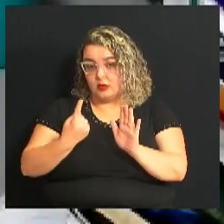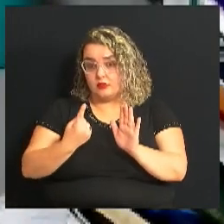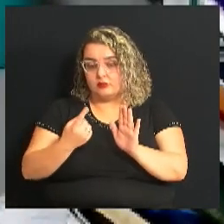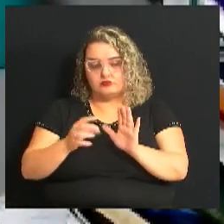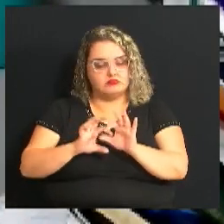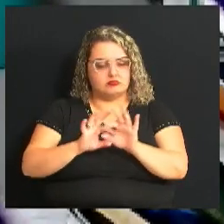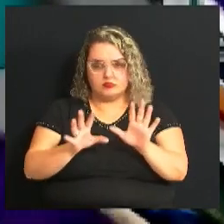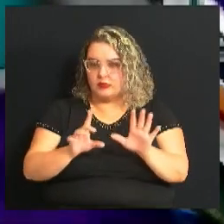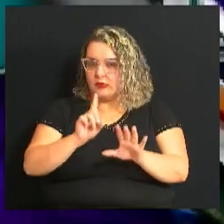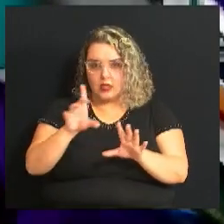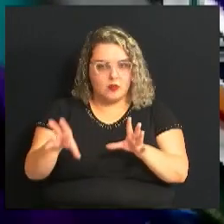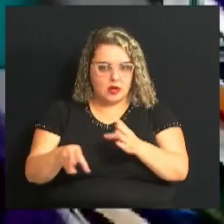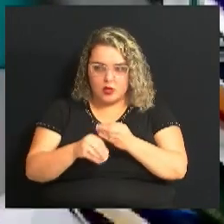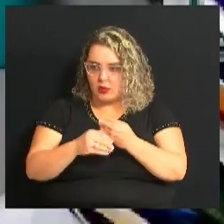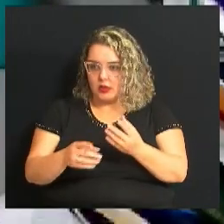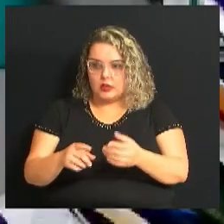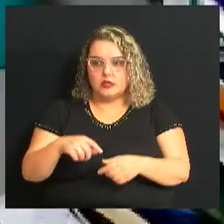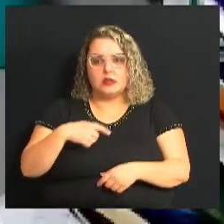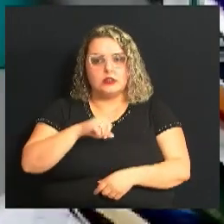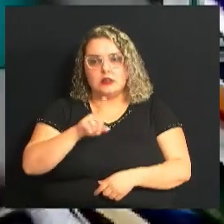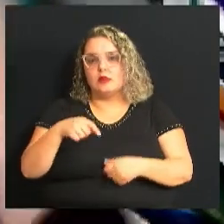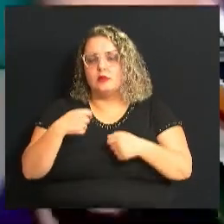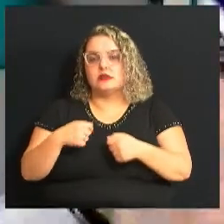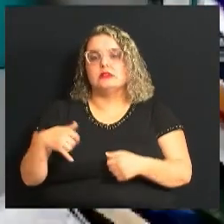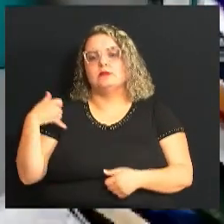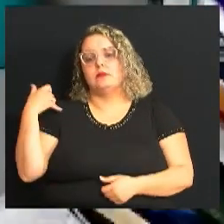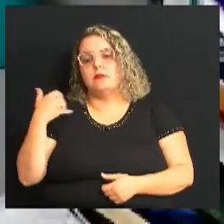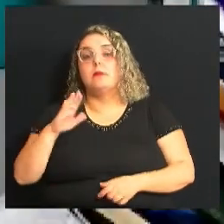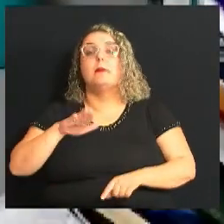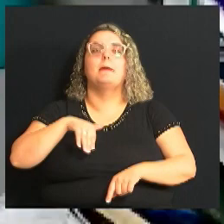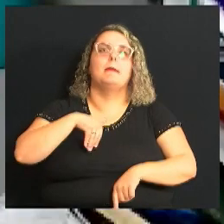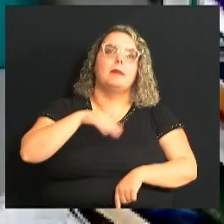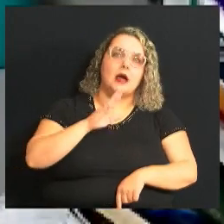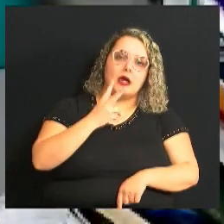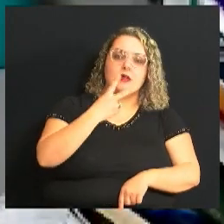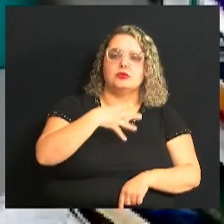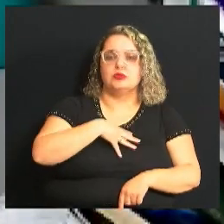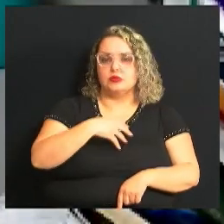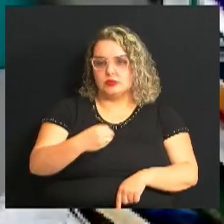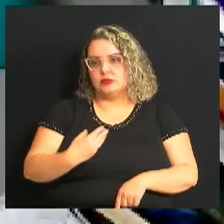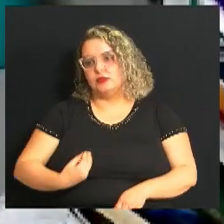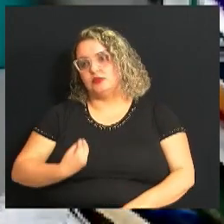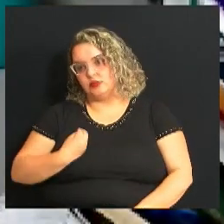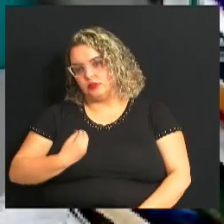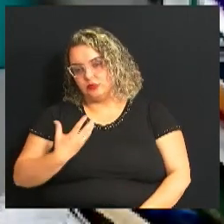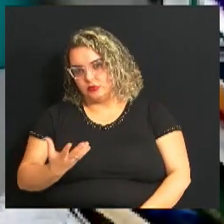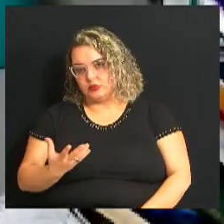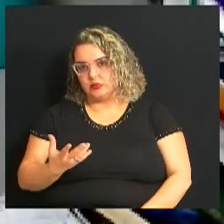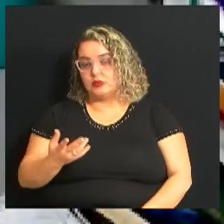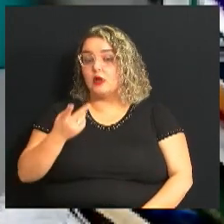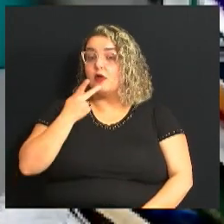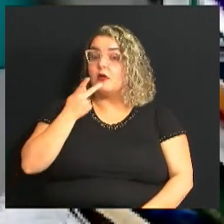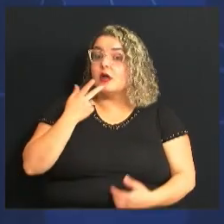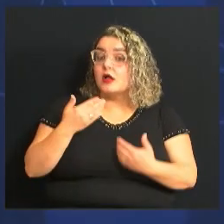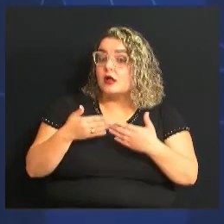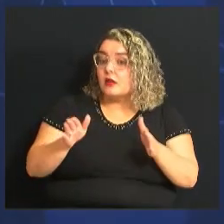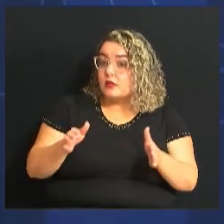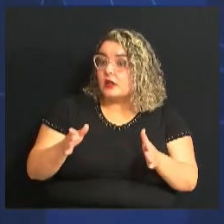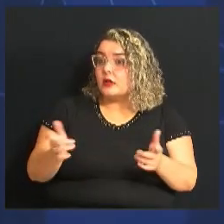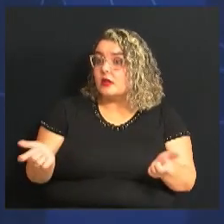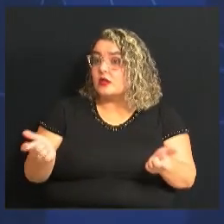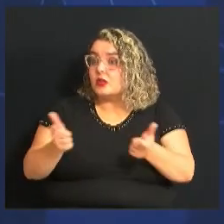é cumulativo, não precisa ser a idade mais 2 filhos vivos. Então, eu falei na minha abertura dessa redução